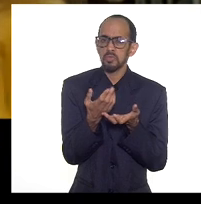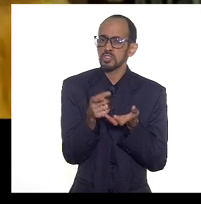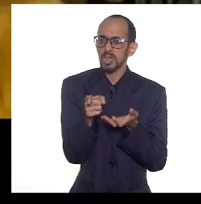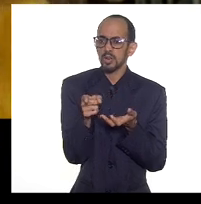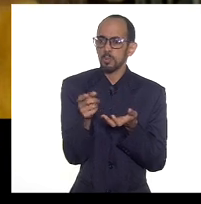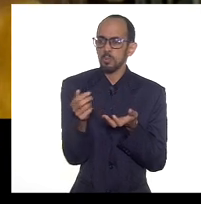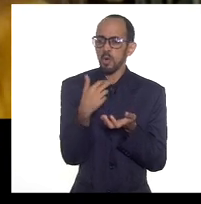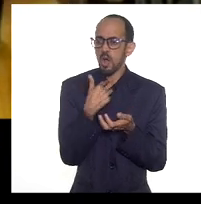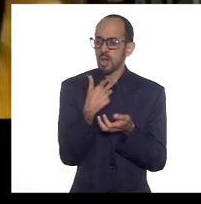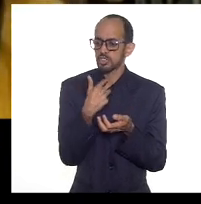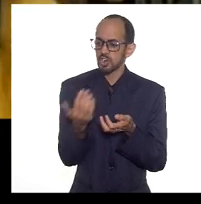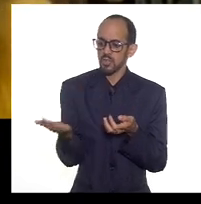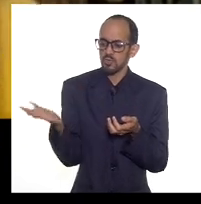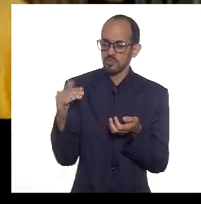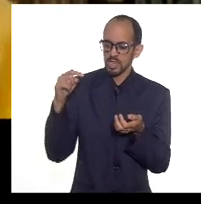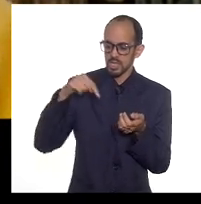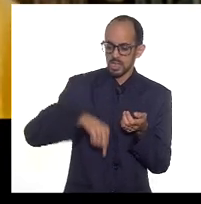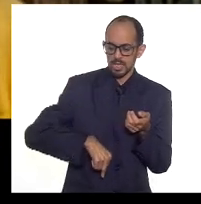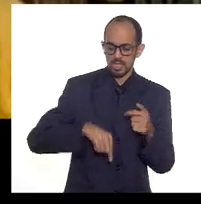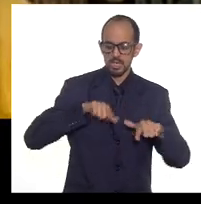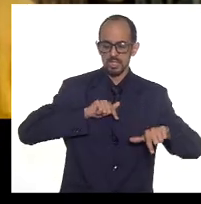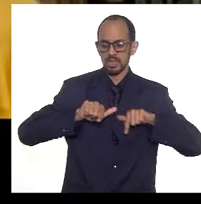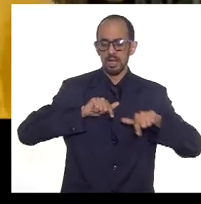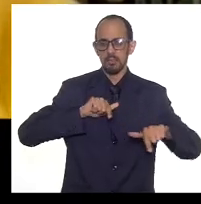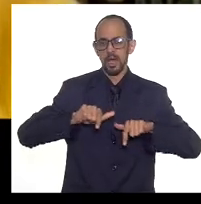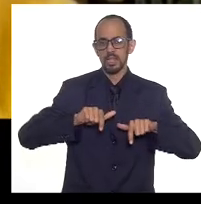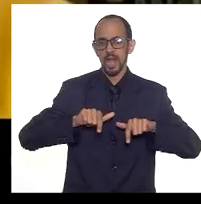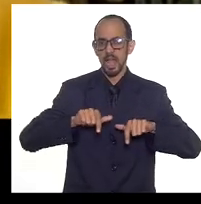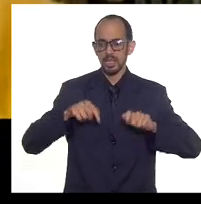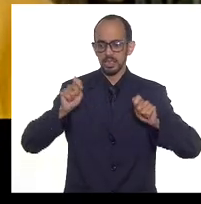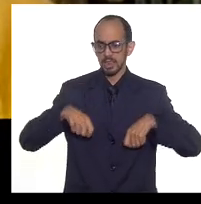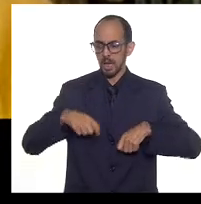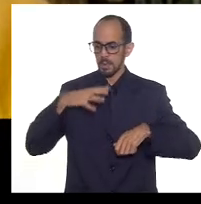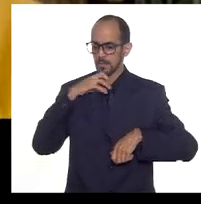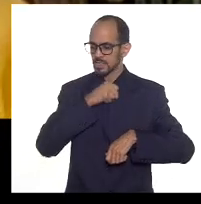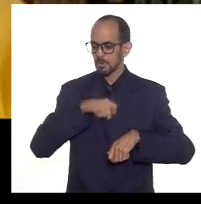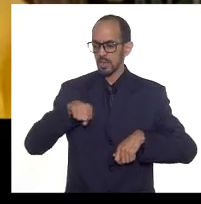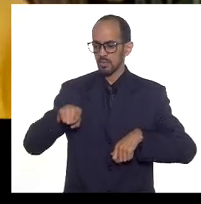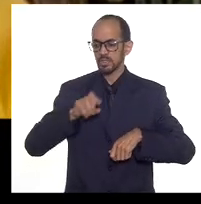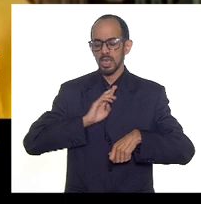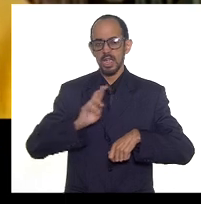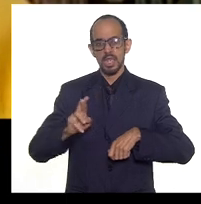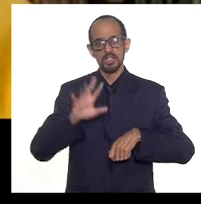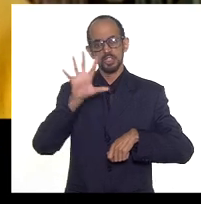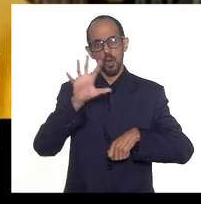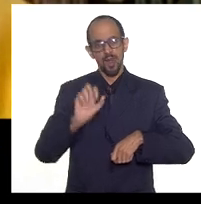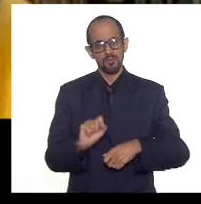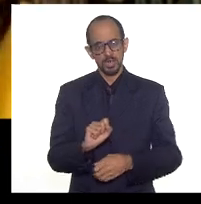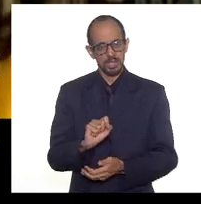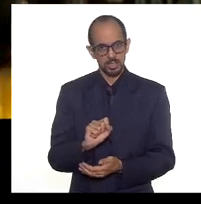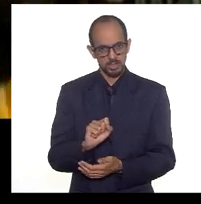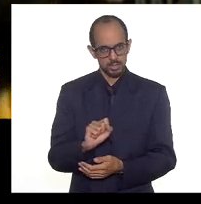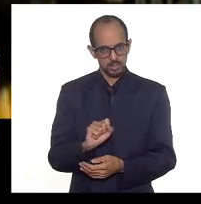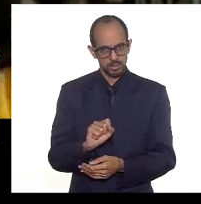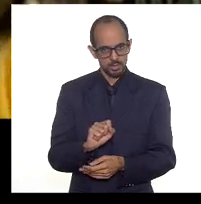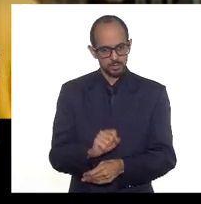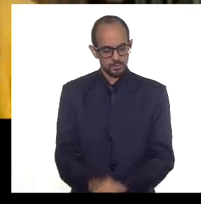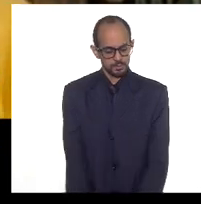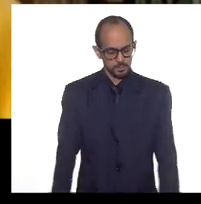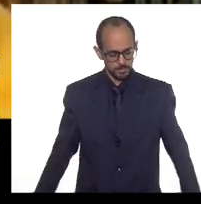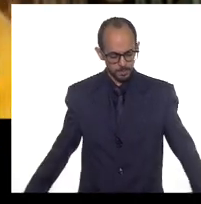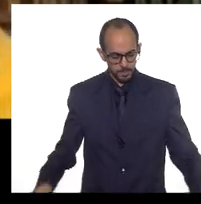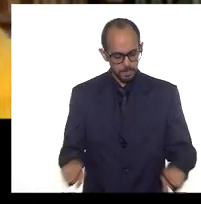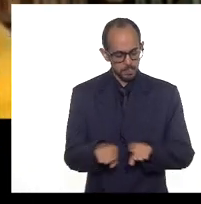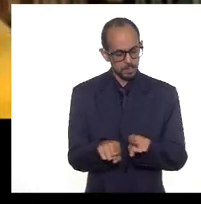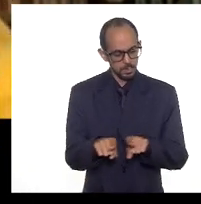trabalhar com nada que indicasse que você pertencia a essas religiões. E também, como